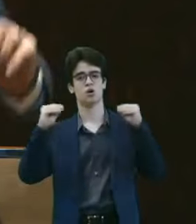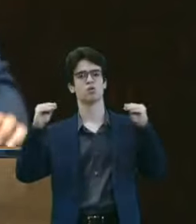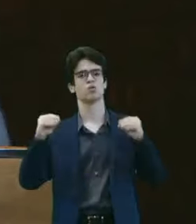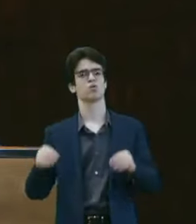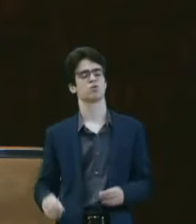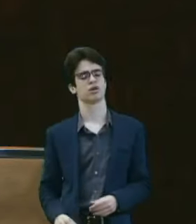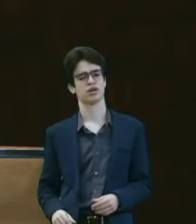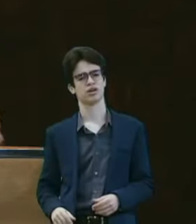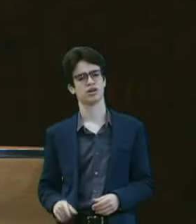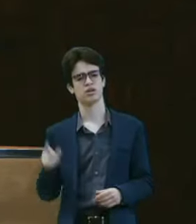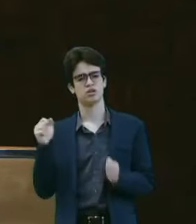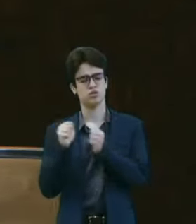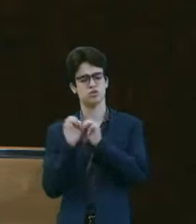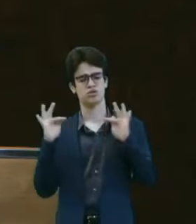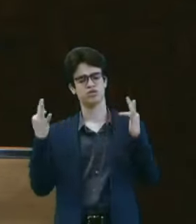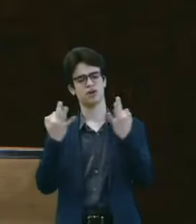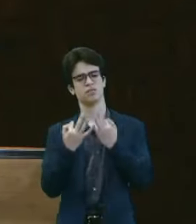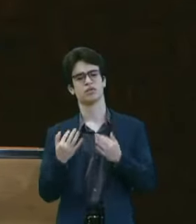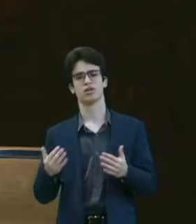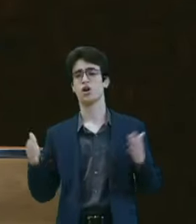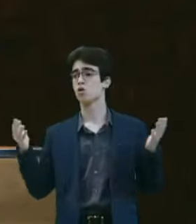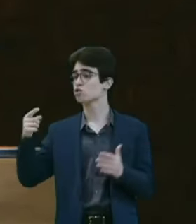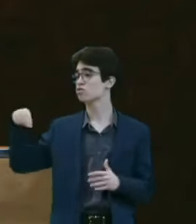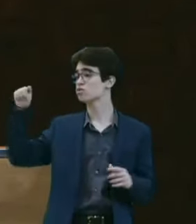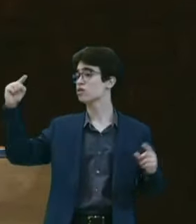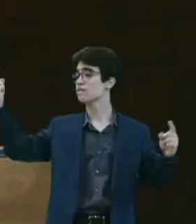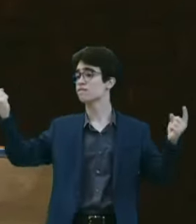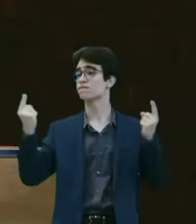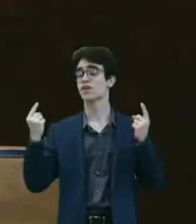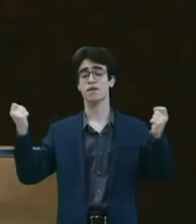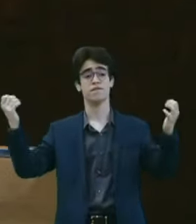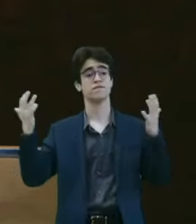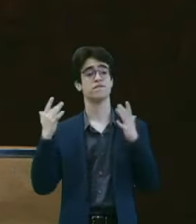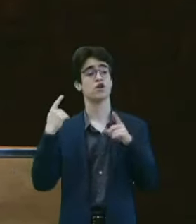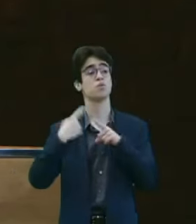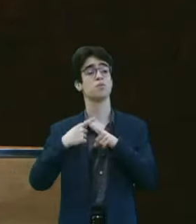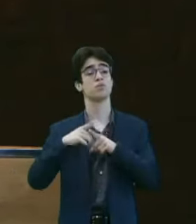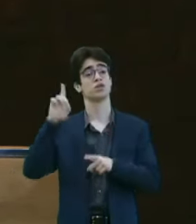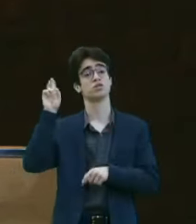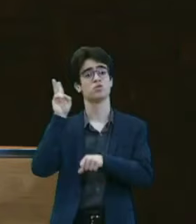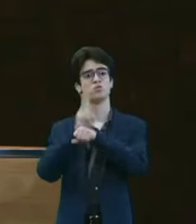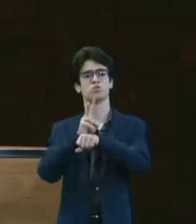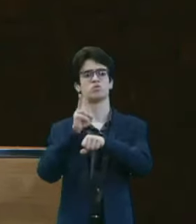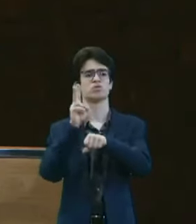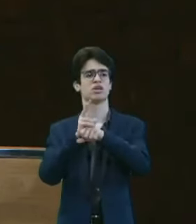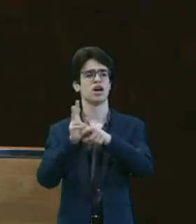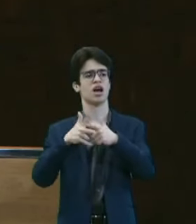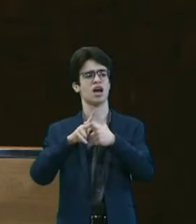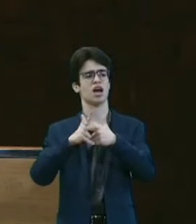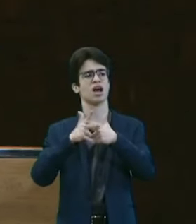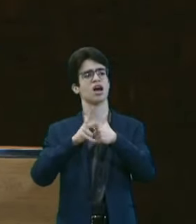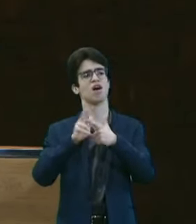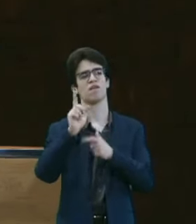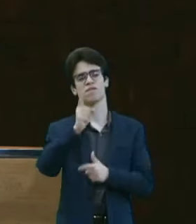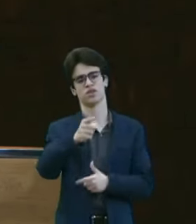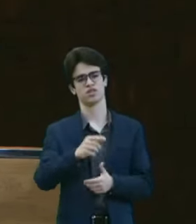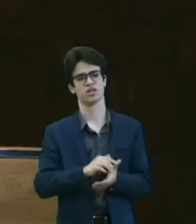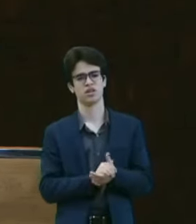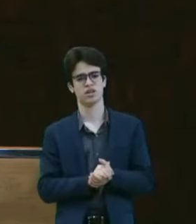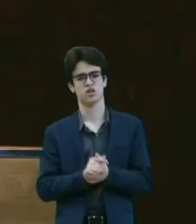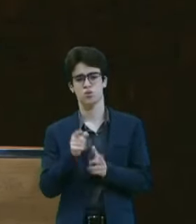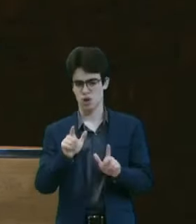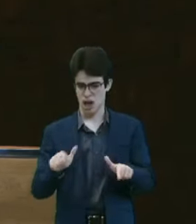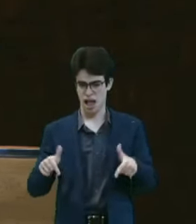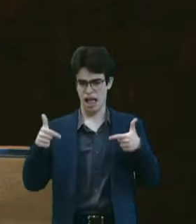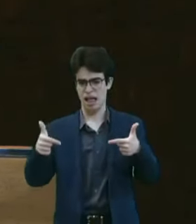casa e entre os seus. Hoje você veio aqui porque Deus quer tratar a sua vida. A sua guerra